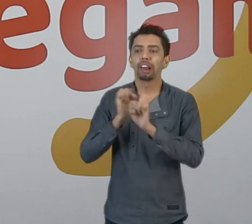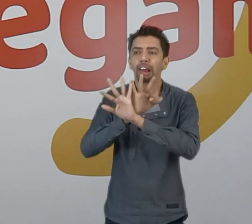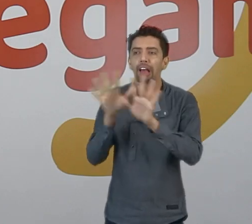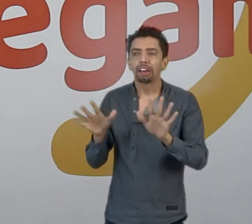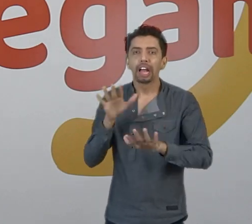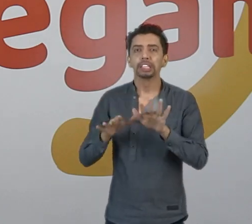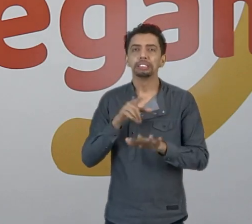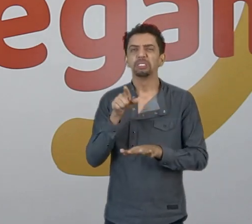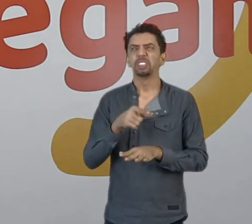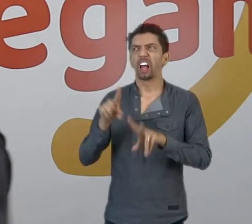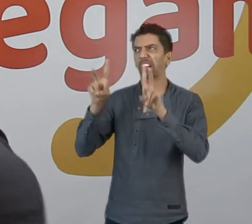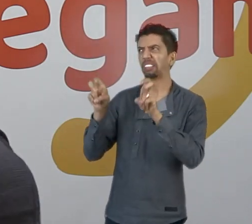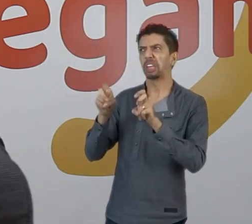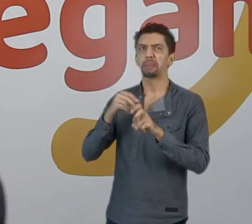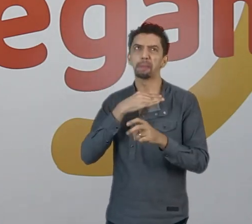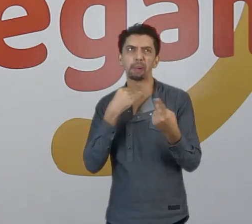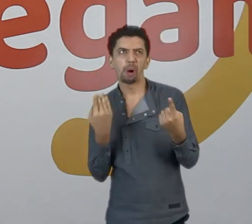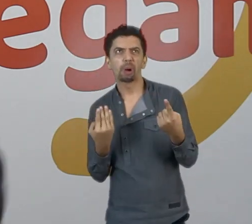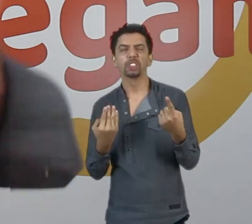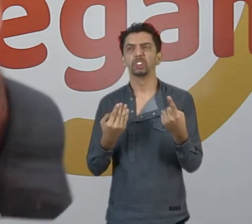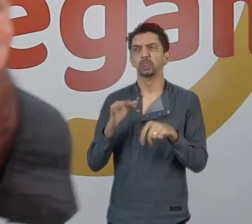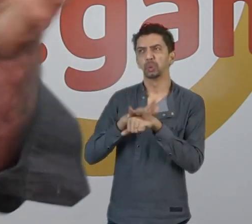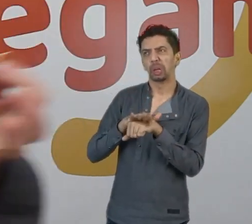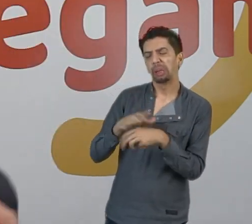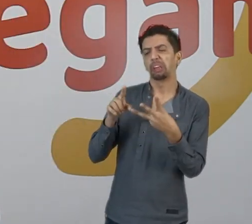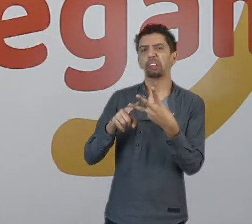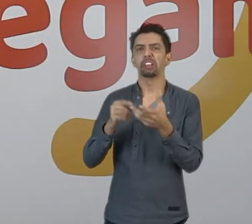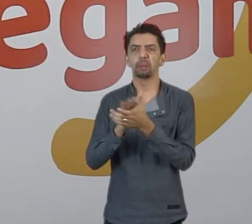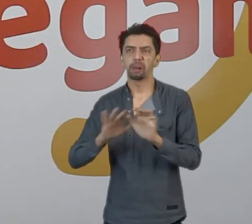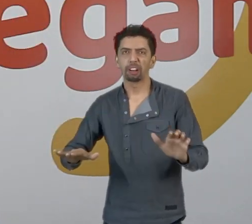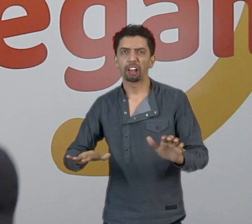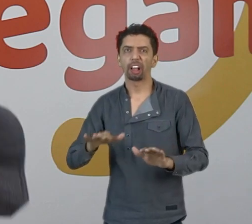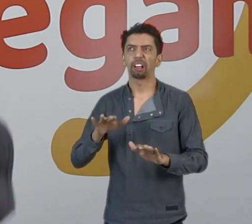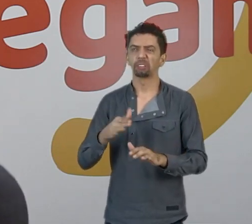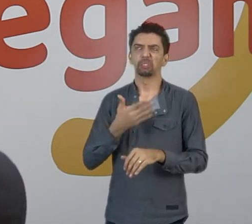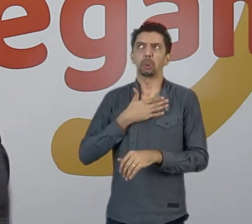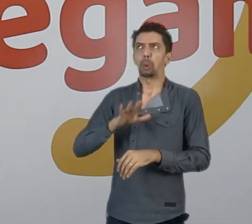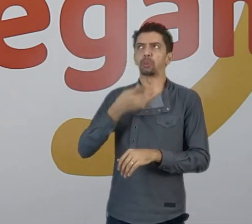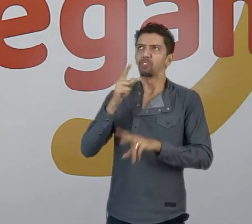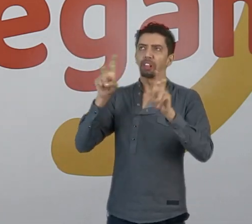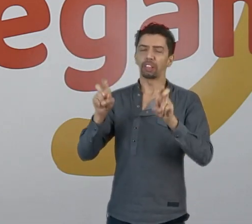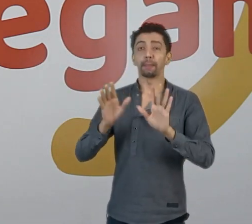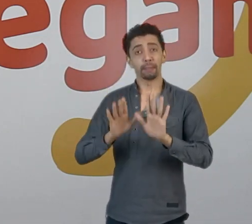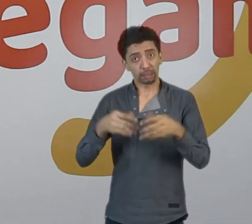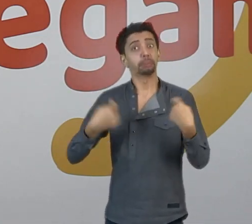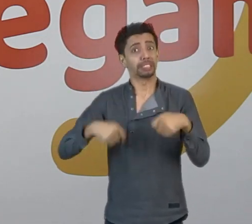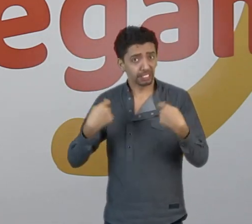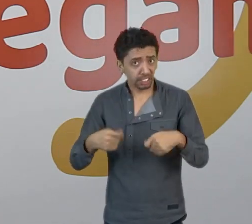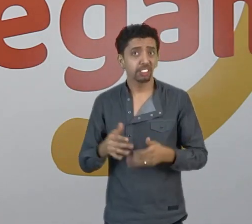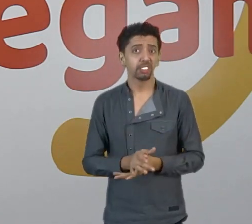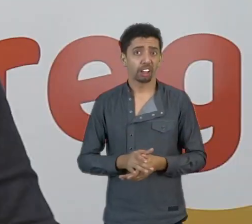não gosta de falar de coisas duras amargas culturas morte doença é complicado mas nós vamos passar por isso um dia